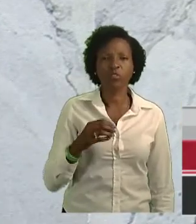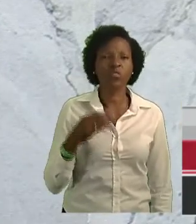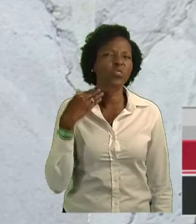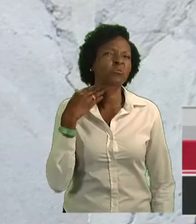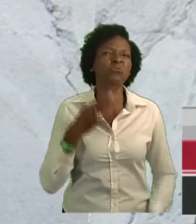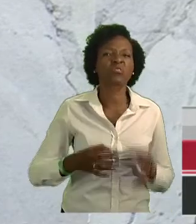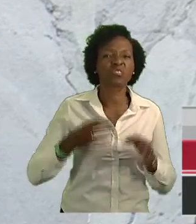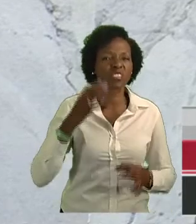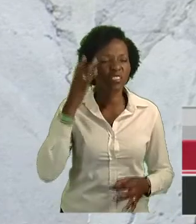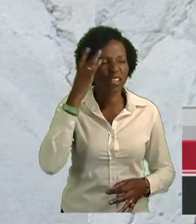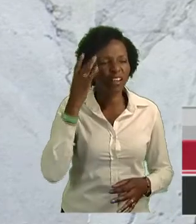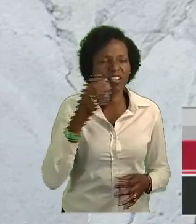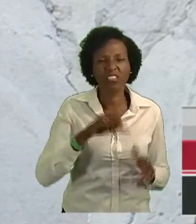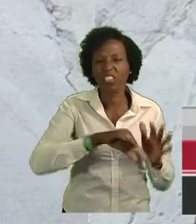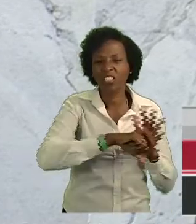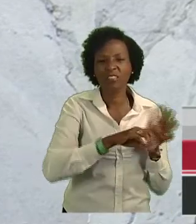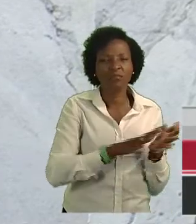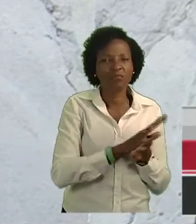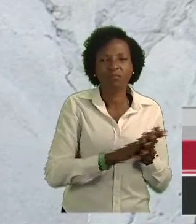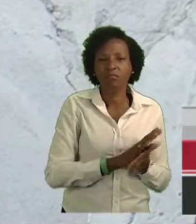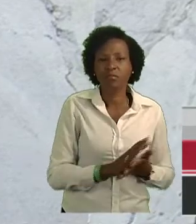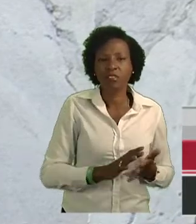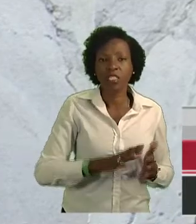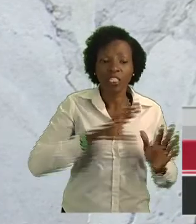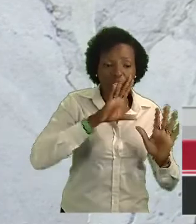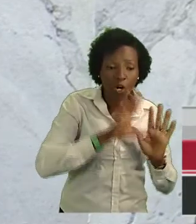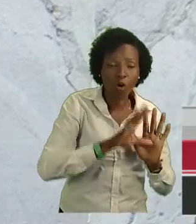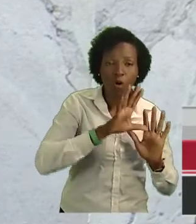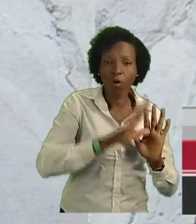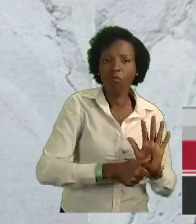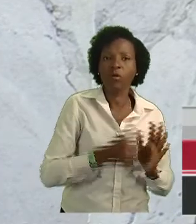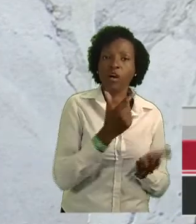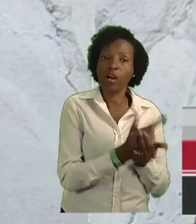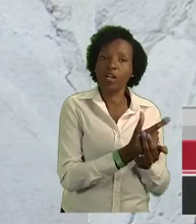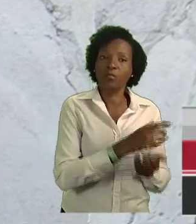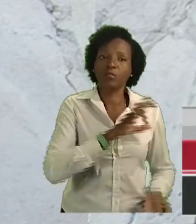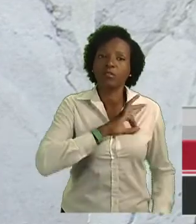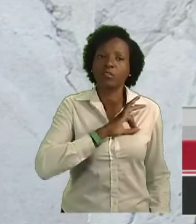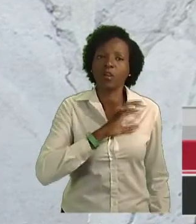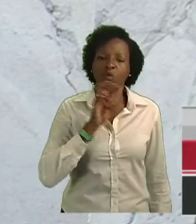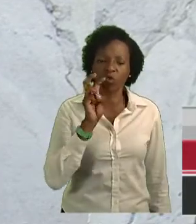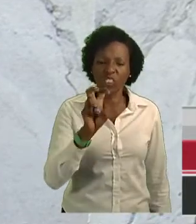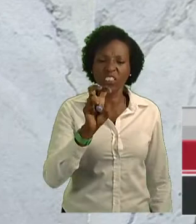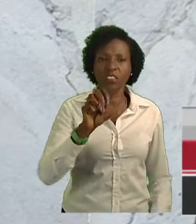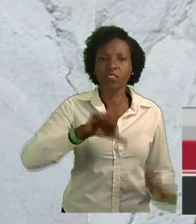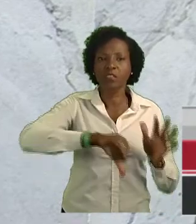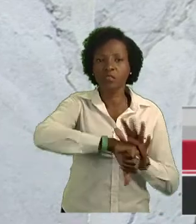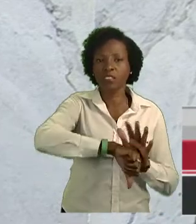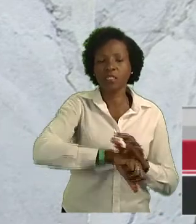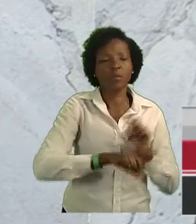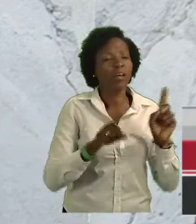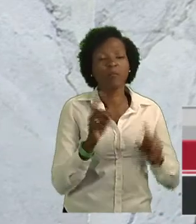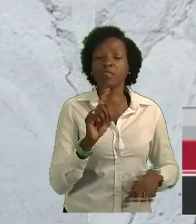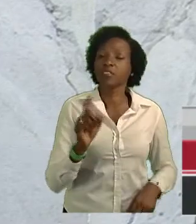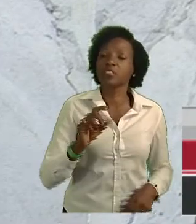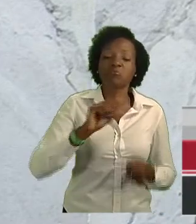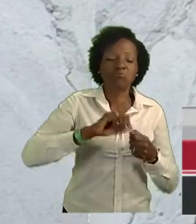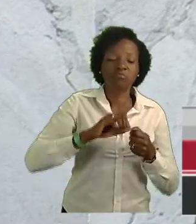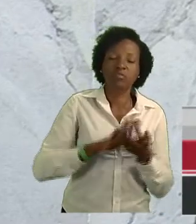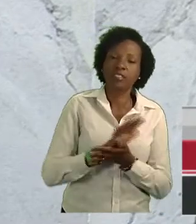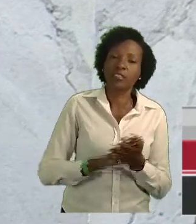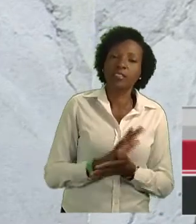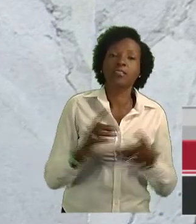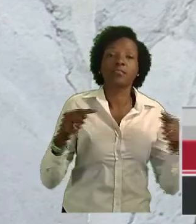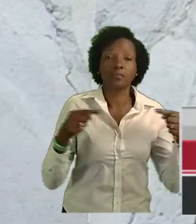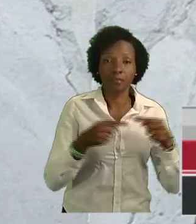uncle a arma do policial e lino e arrancou a arma do policial cinco crimes praticados mas não ele não fez nada essa é a justiça